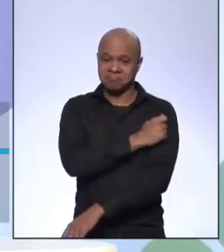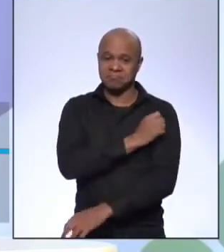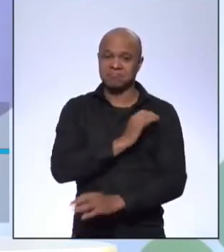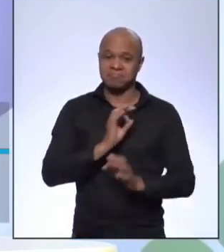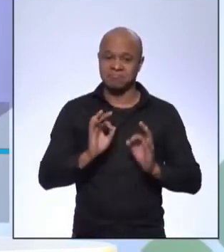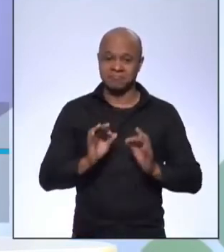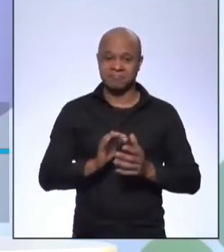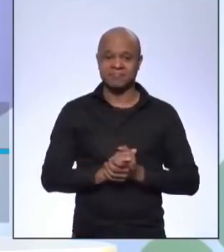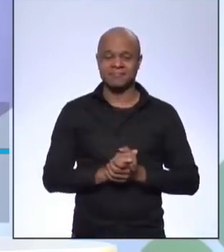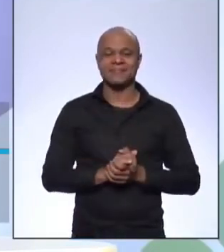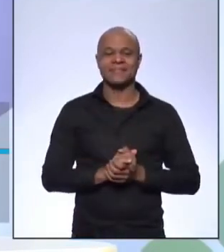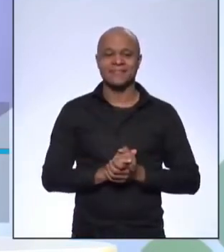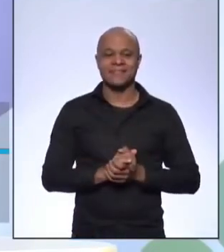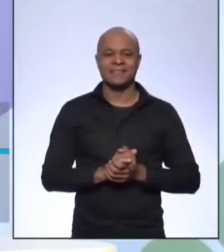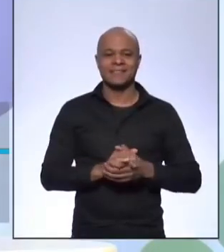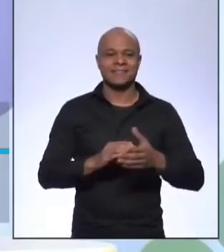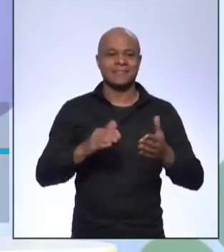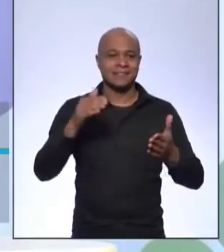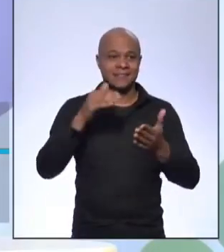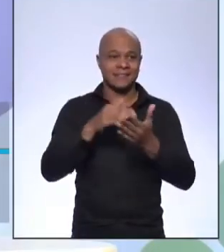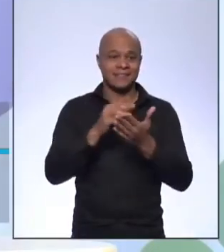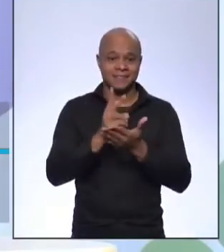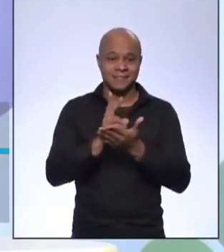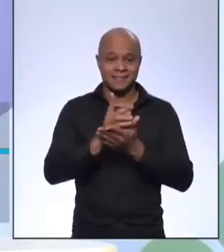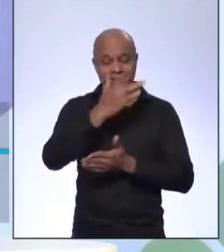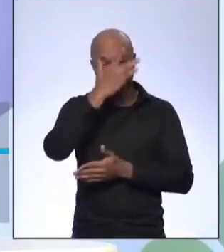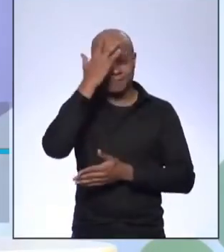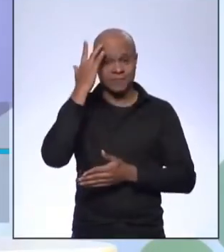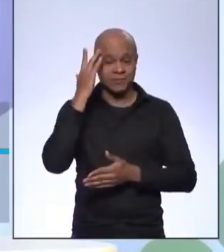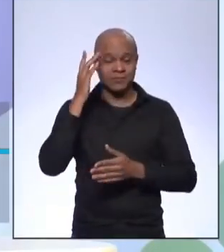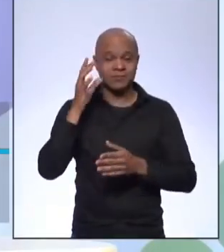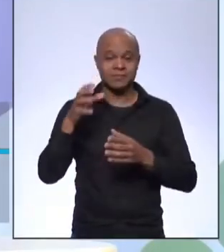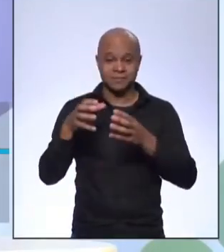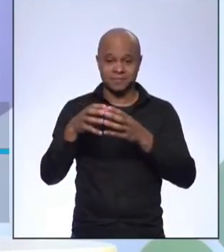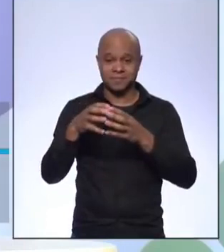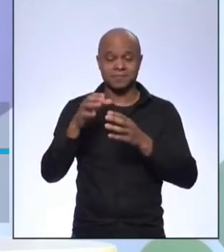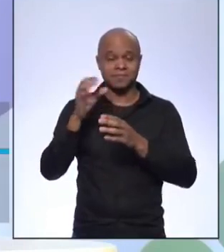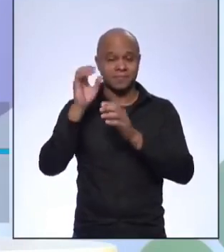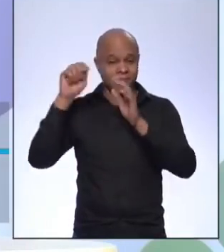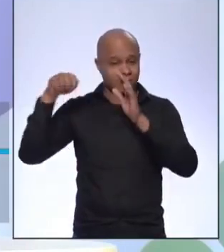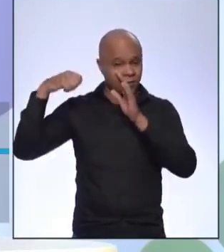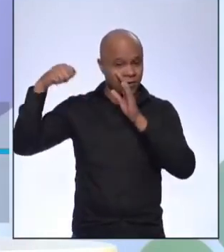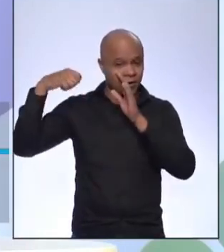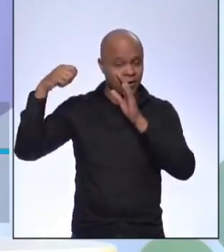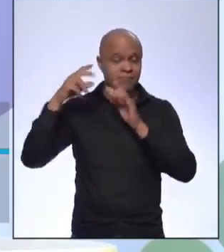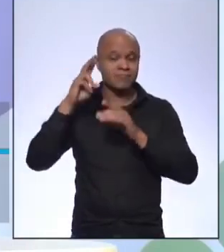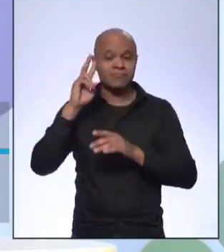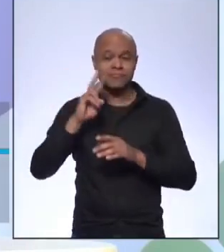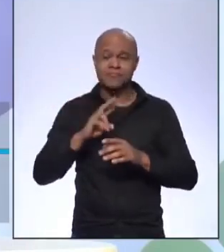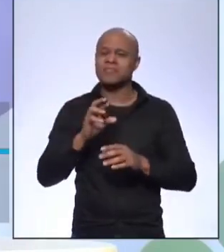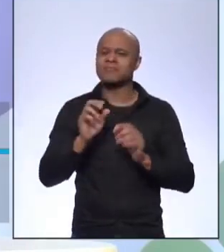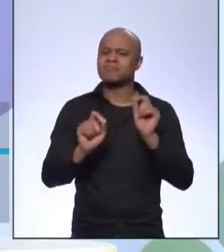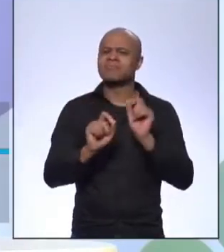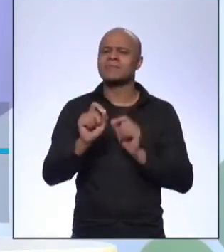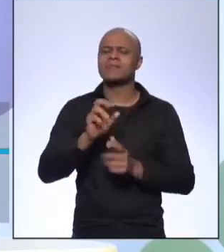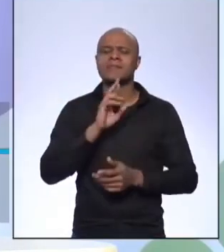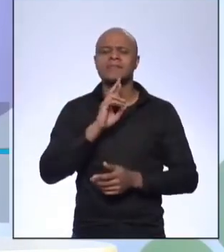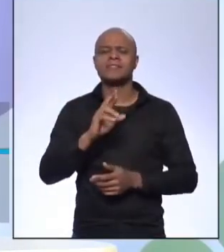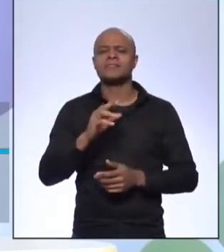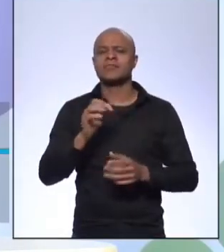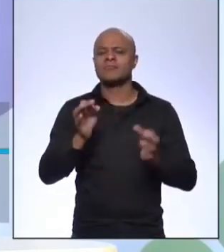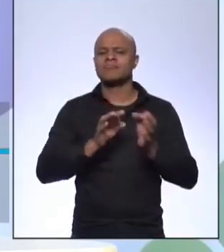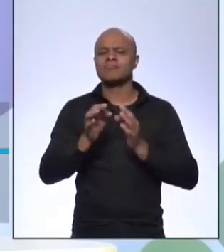né? Até a equipe técnica aqui também que faz o nosso suporte está analisando aqui para saber quem é o Hernan